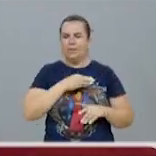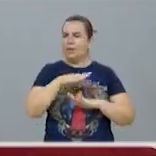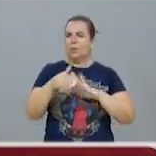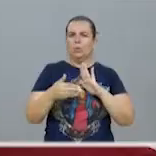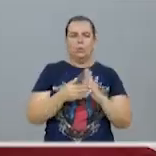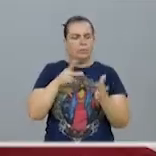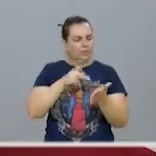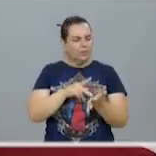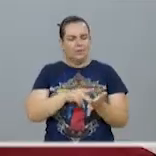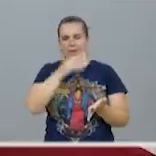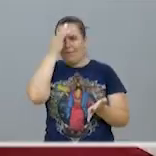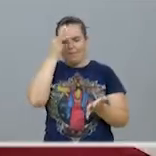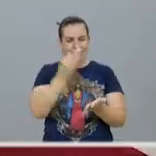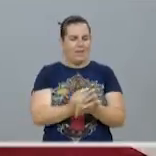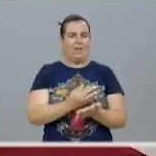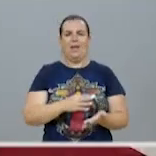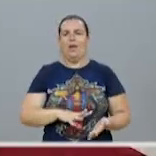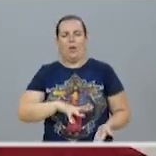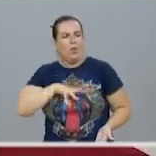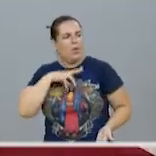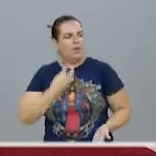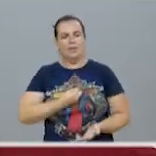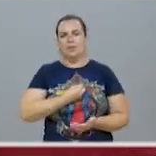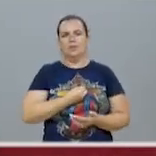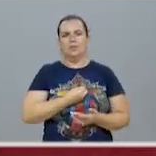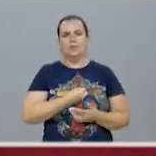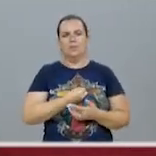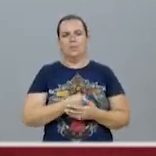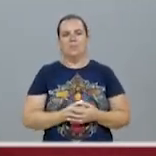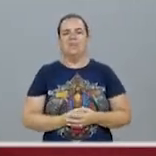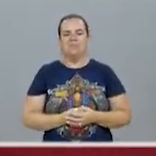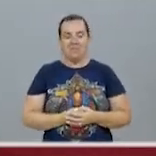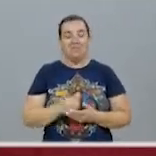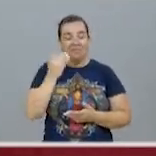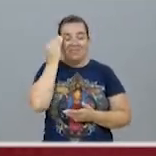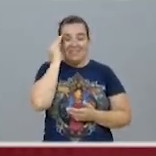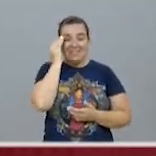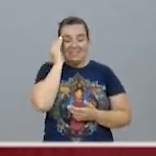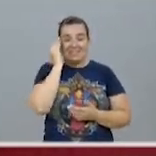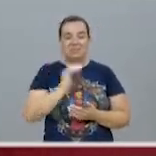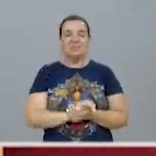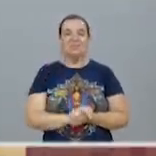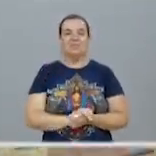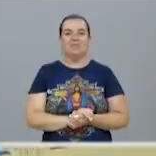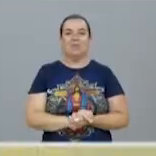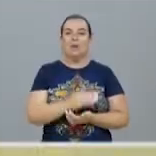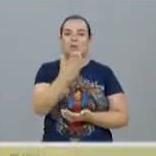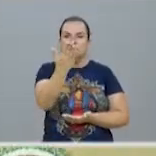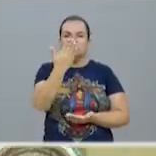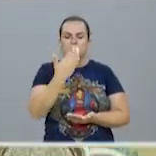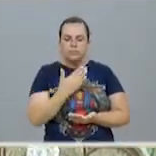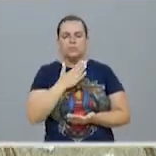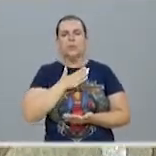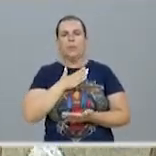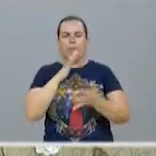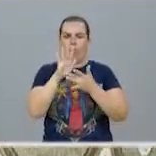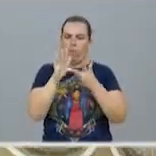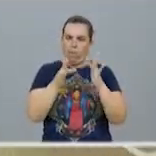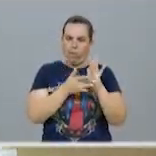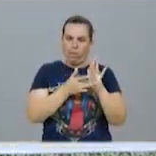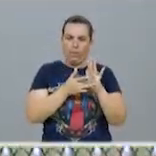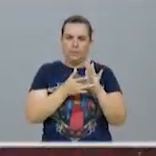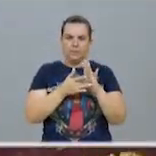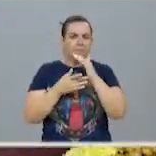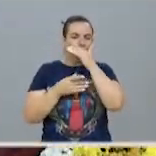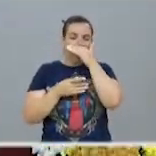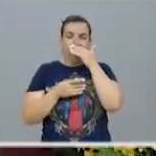com coragem. Você compreende? O vinde a mim de Jesus, que